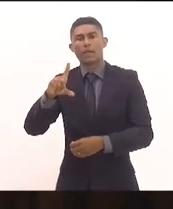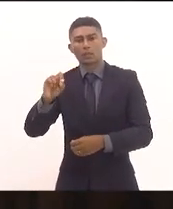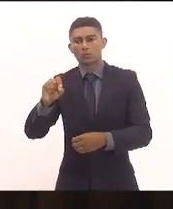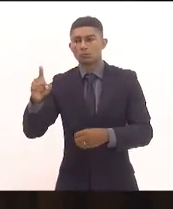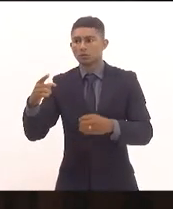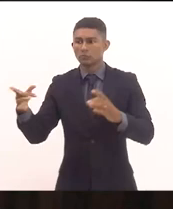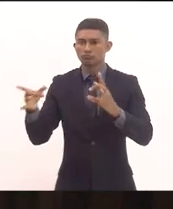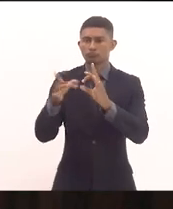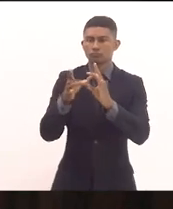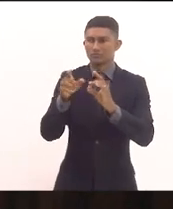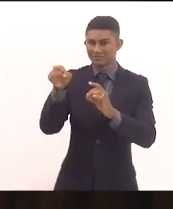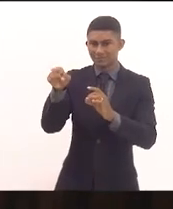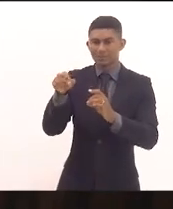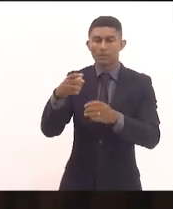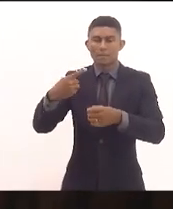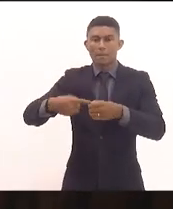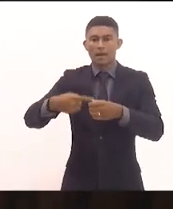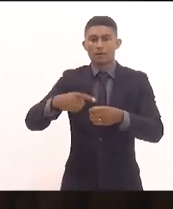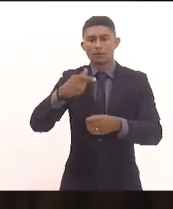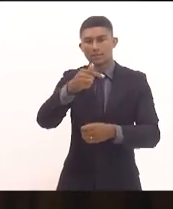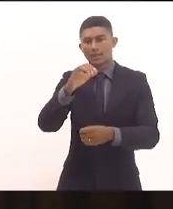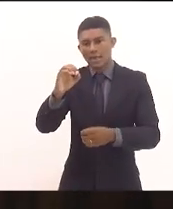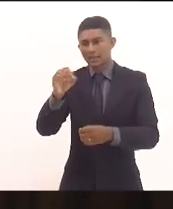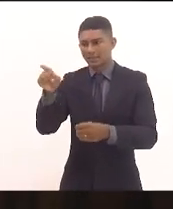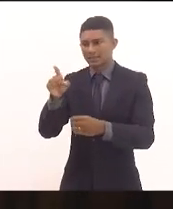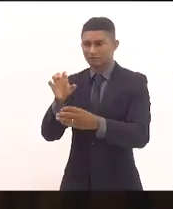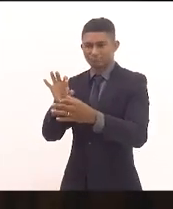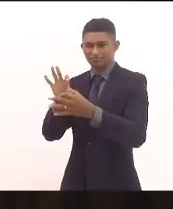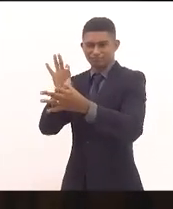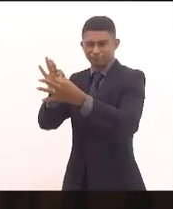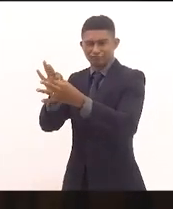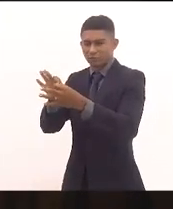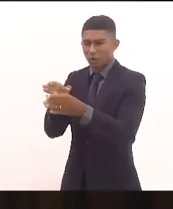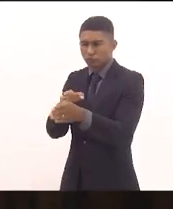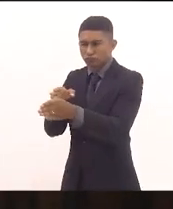de Macacu. Pendente de pareceres das comissões de Constituição e Justiça,